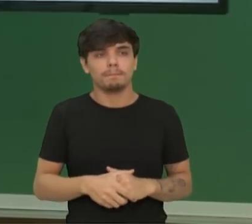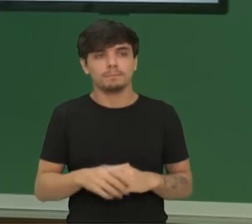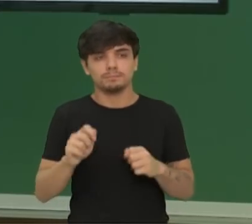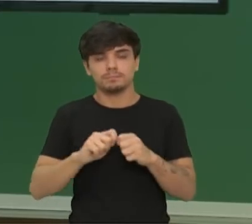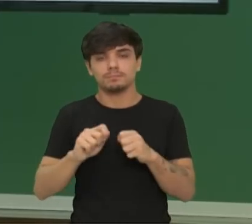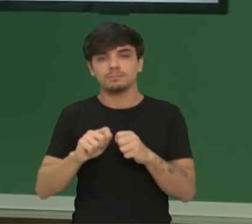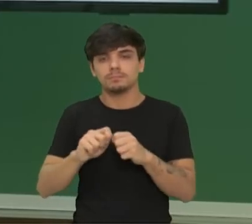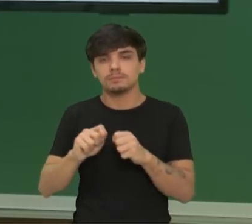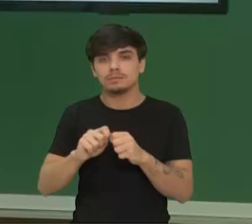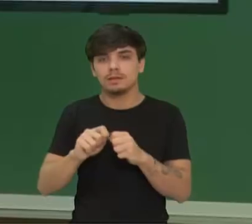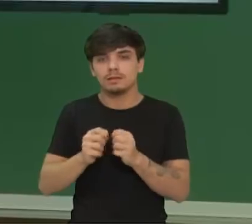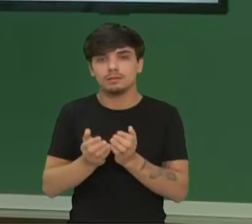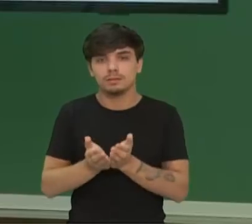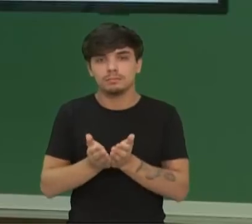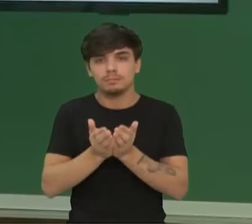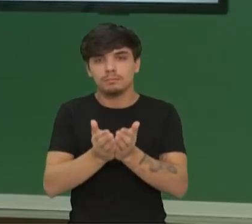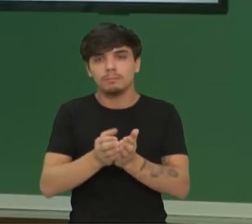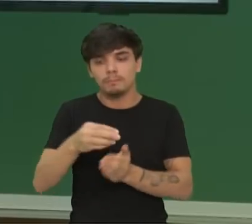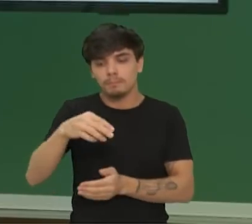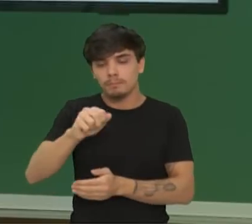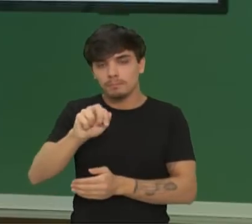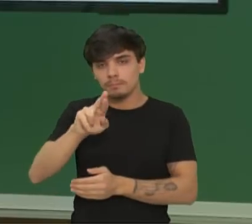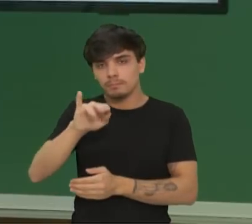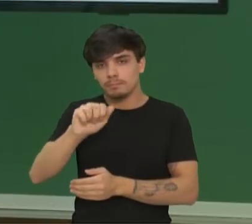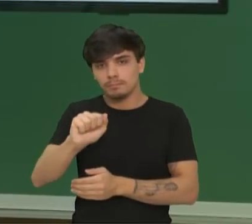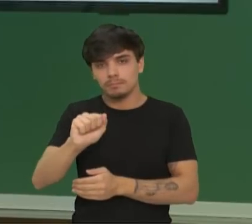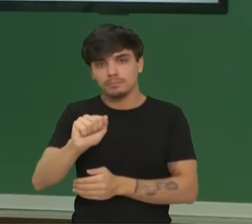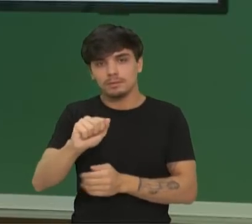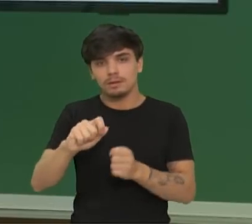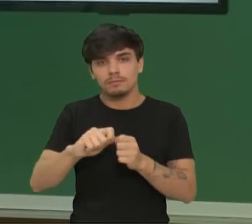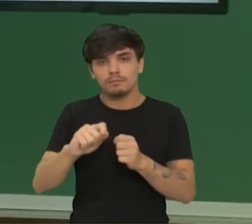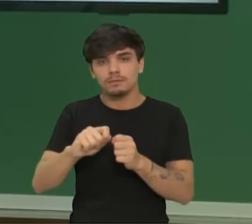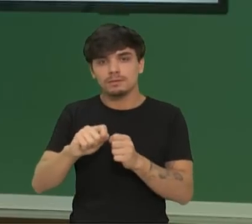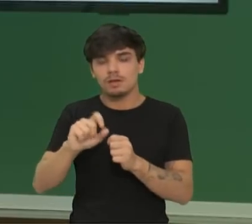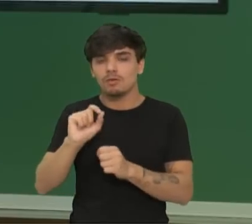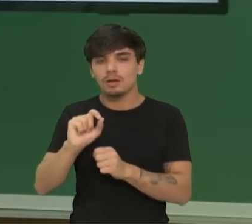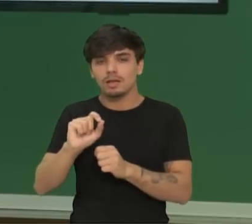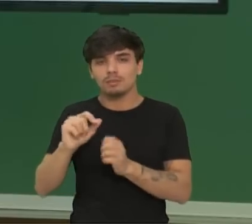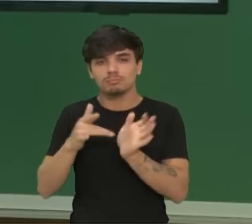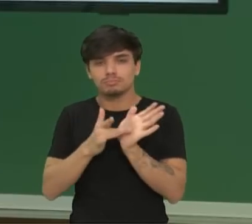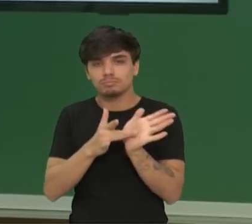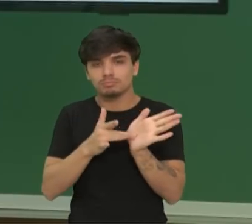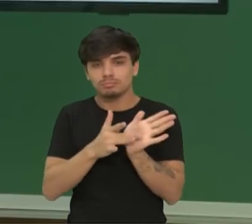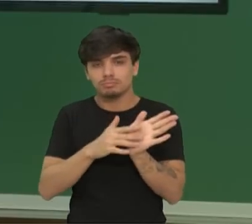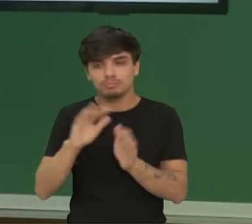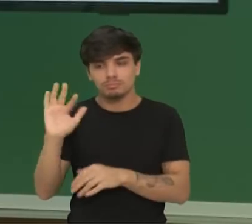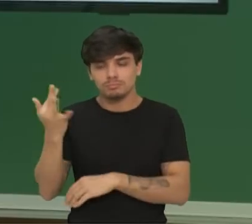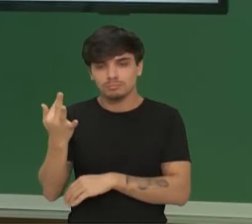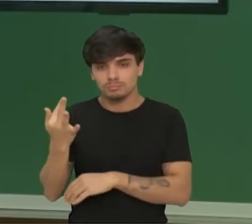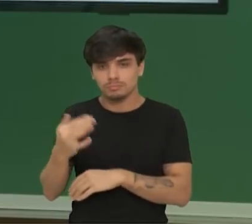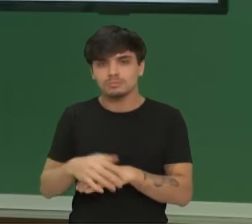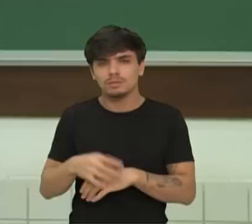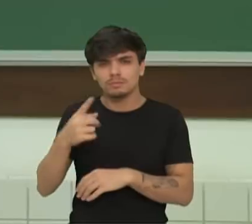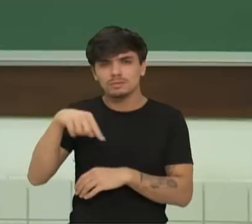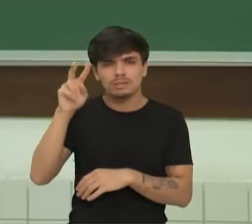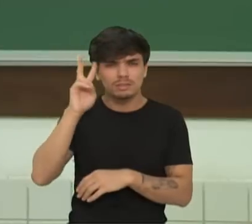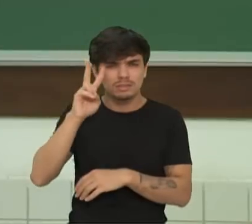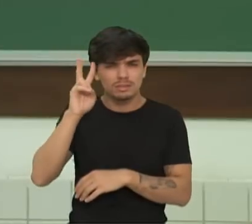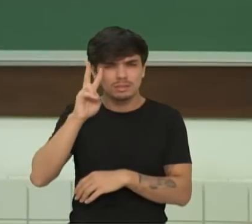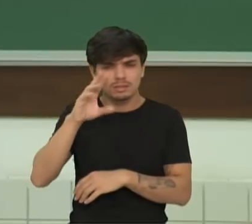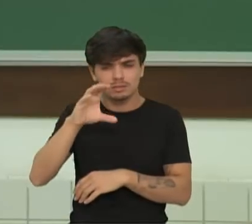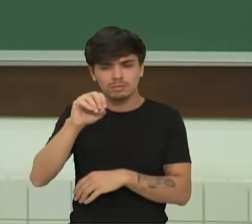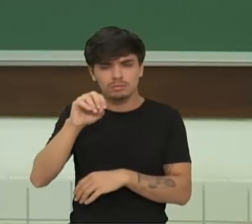a marinha mercante e incentivaram a pirataria, os corsários. Vocês sabiam